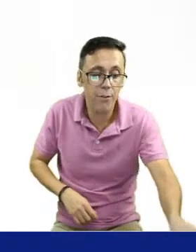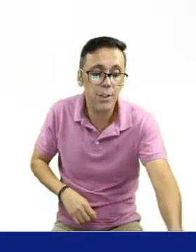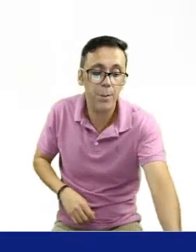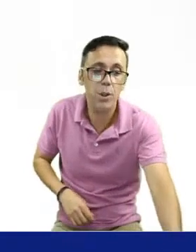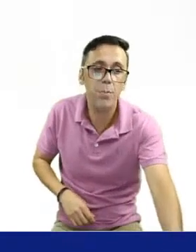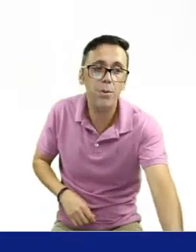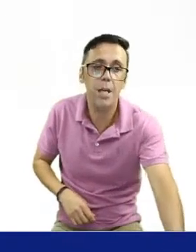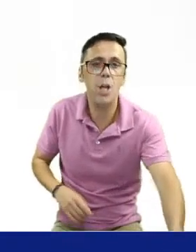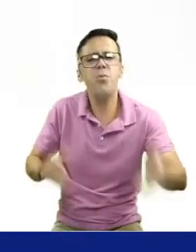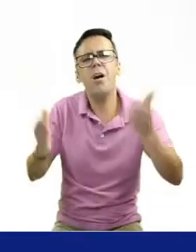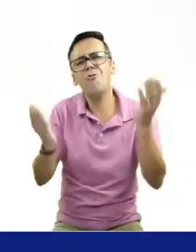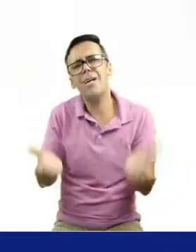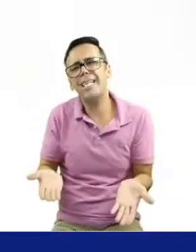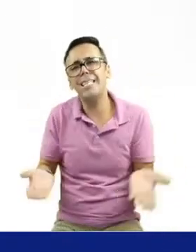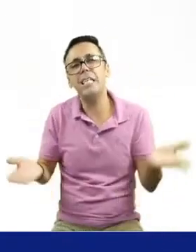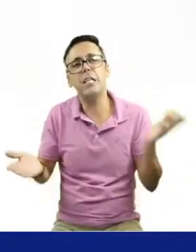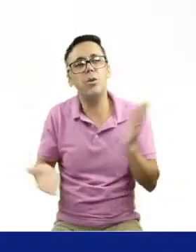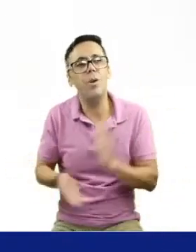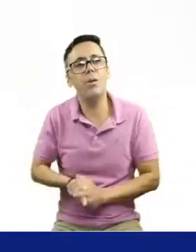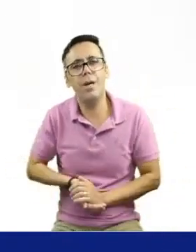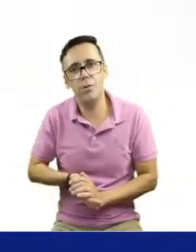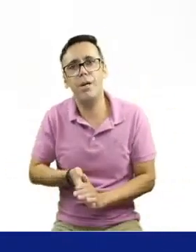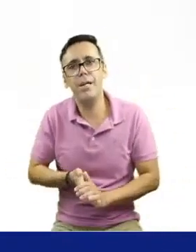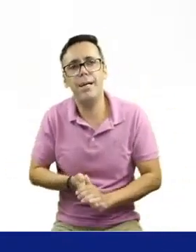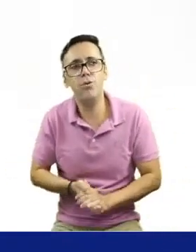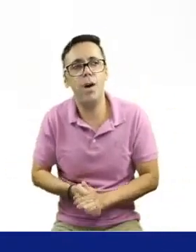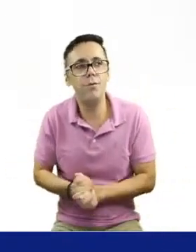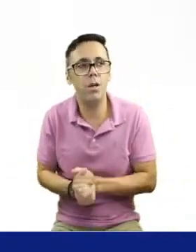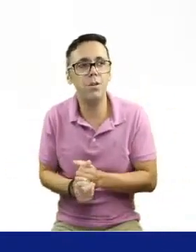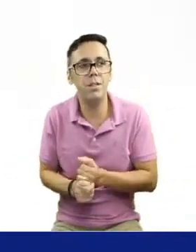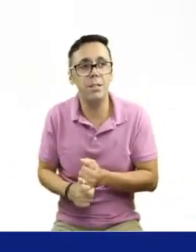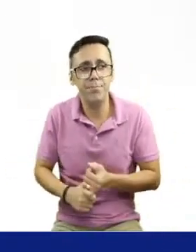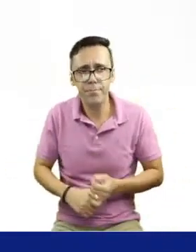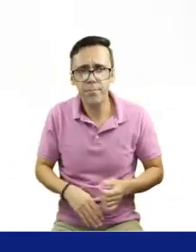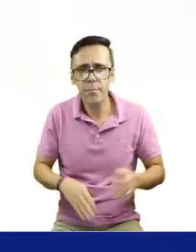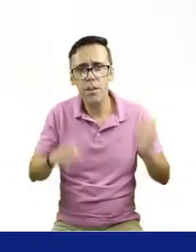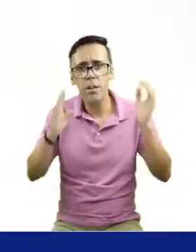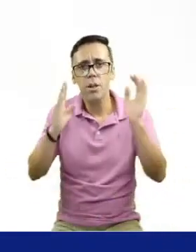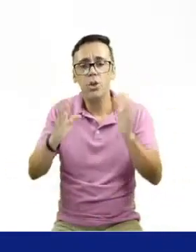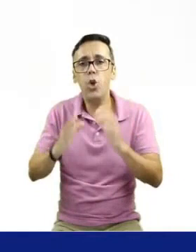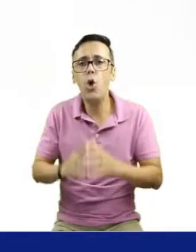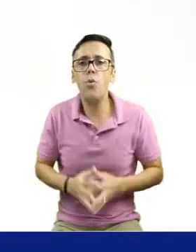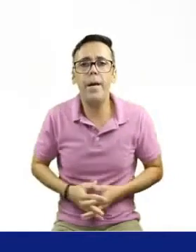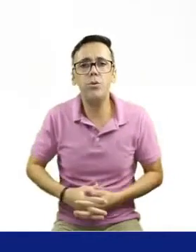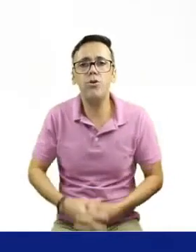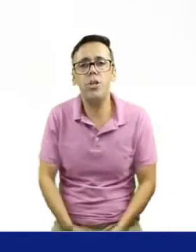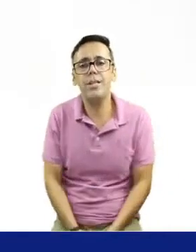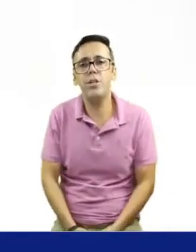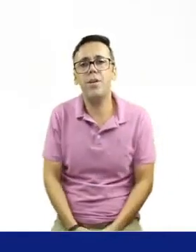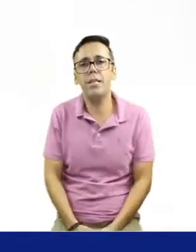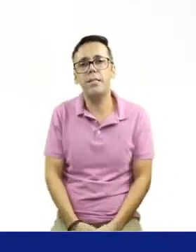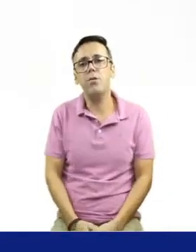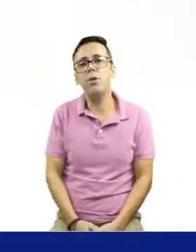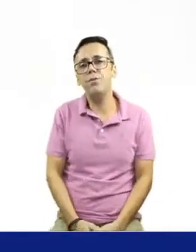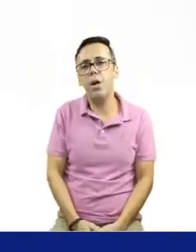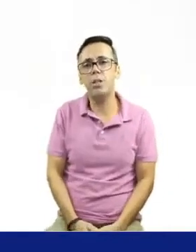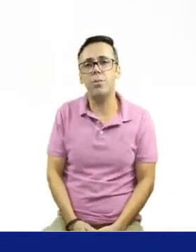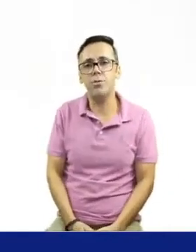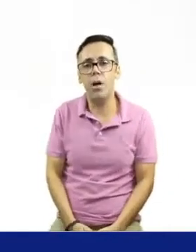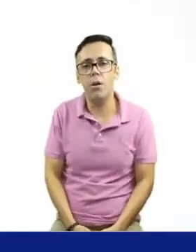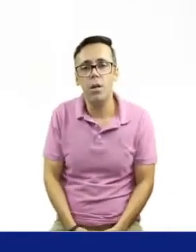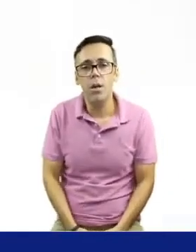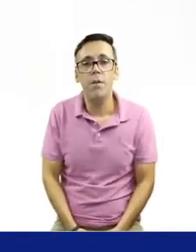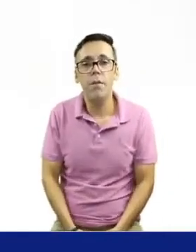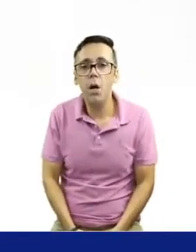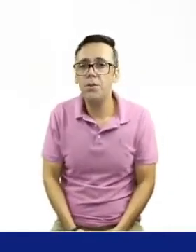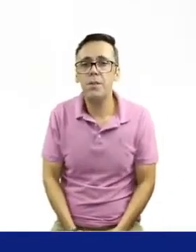lascou aí você perdeu uma quantidade por causa de uma caneta e não é razoável negócio desse o documento de identificação com